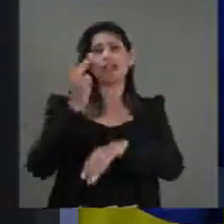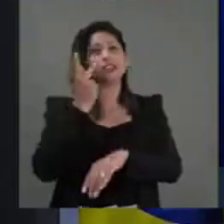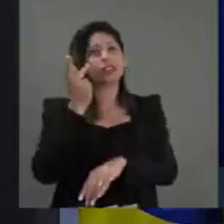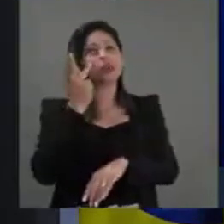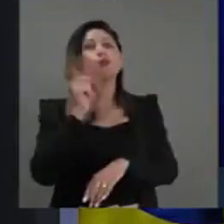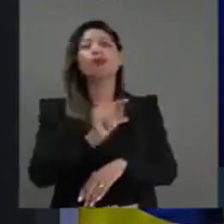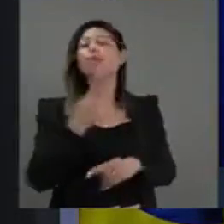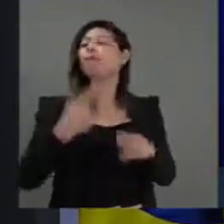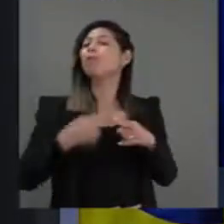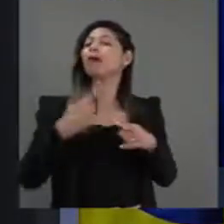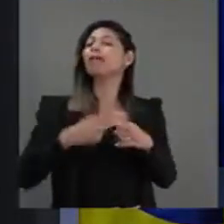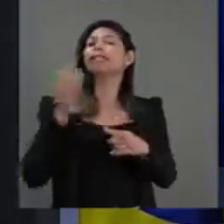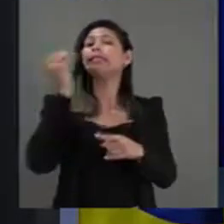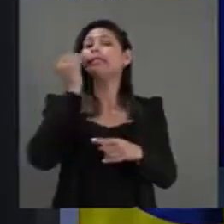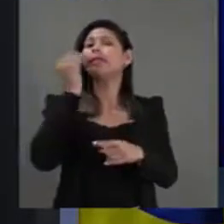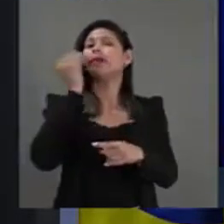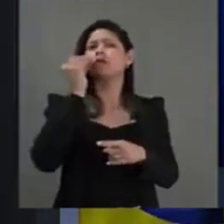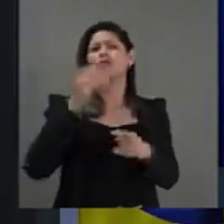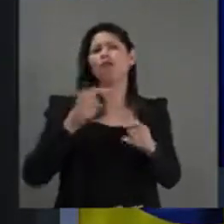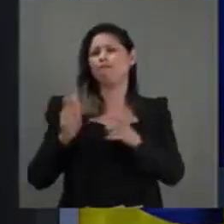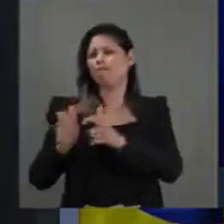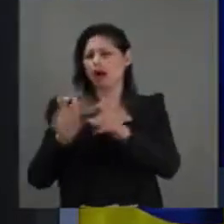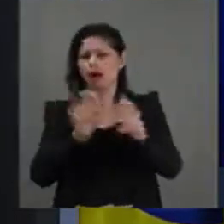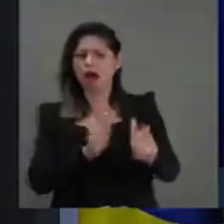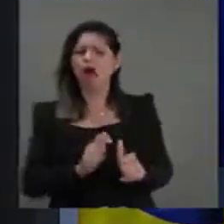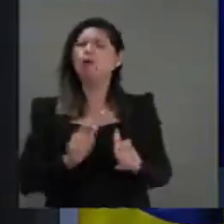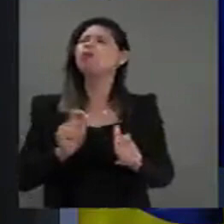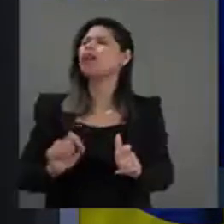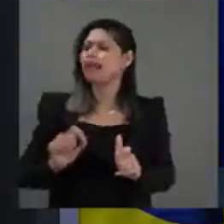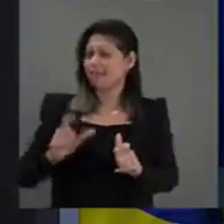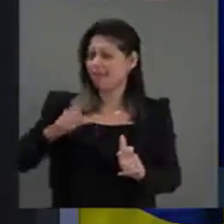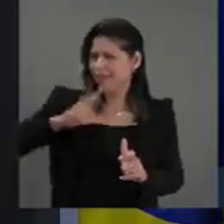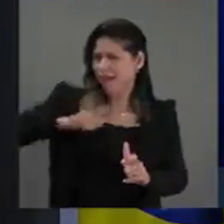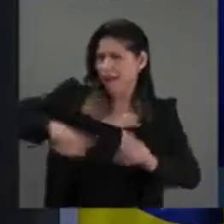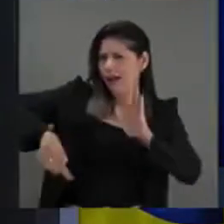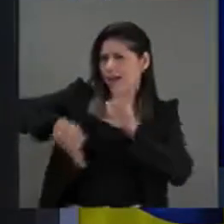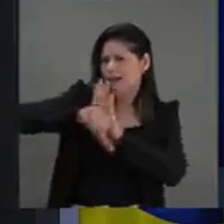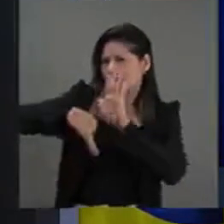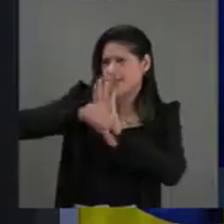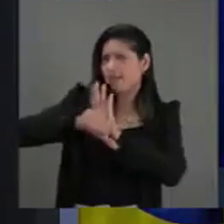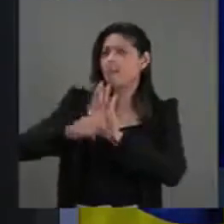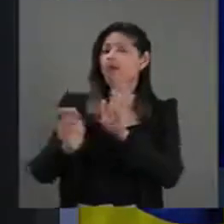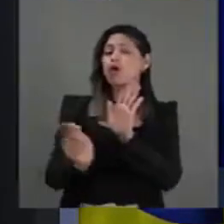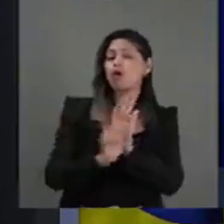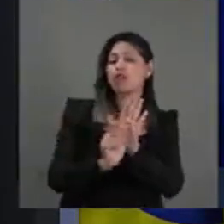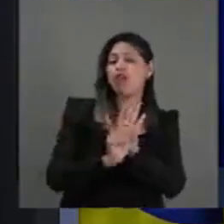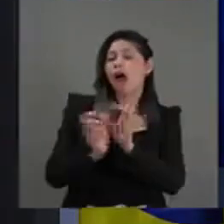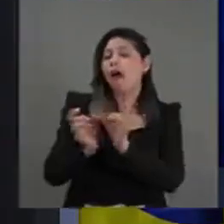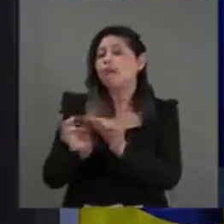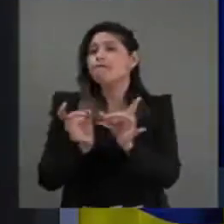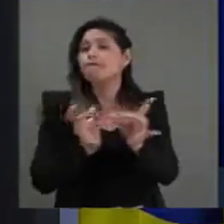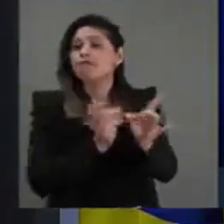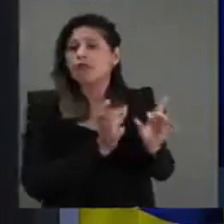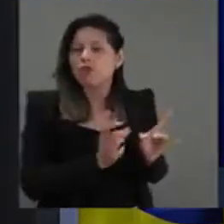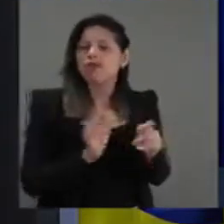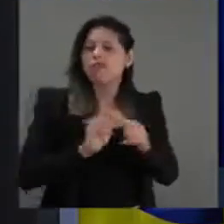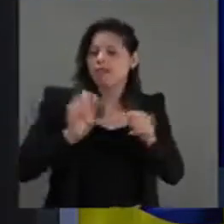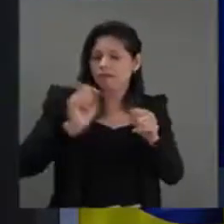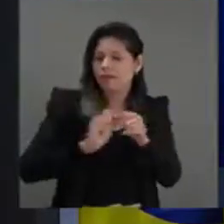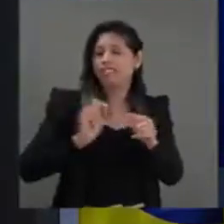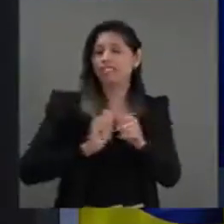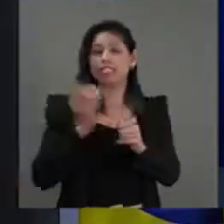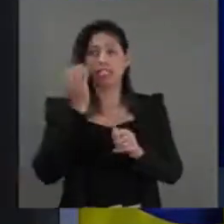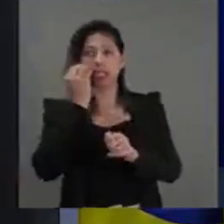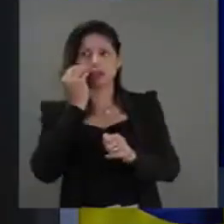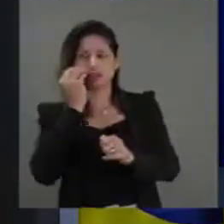domina muitos locais é o tráfico. São facções criminosas. Há